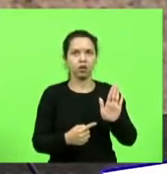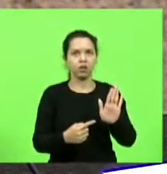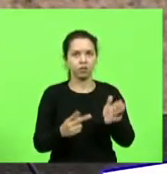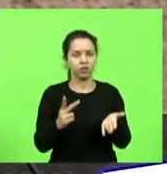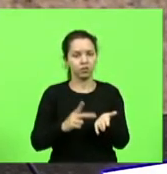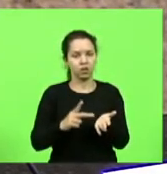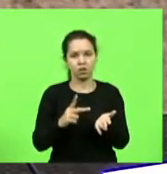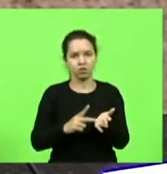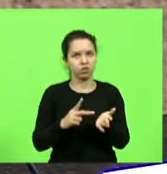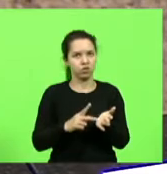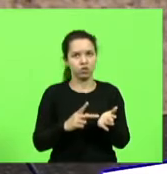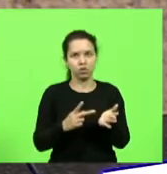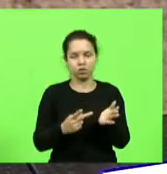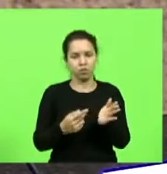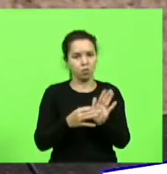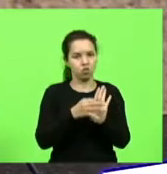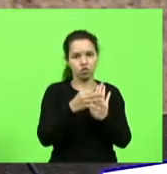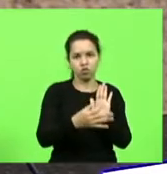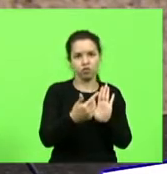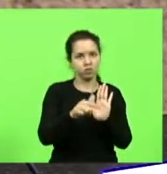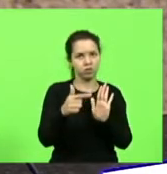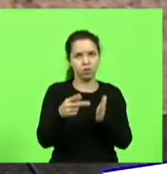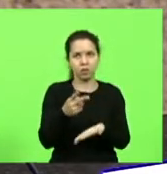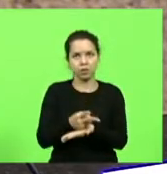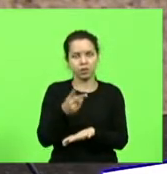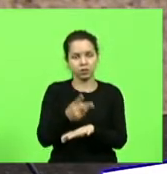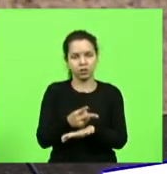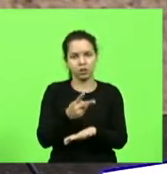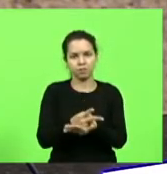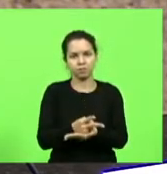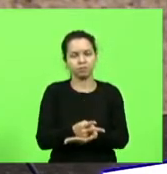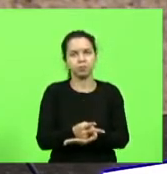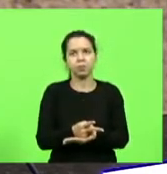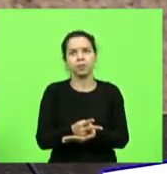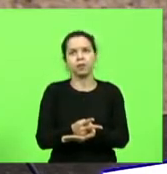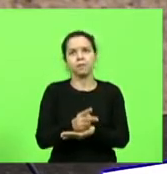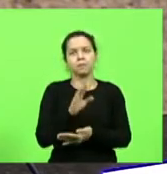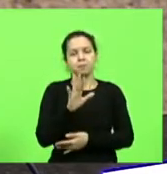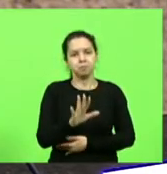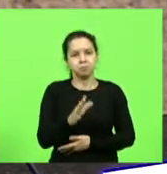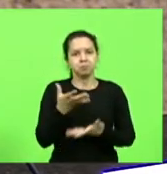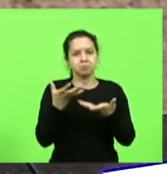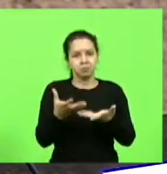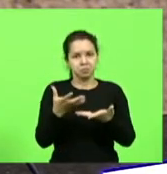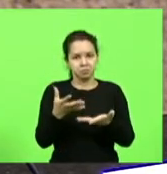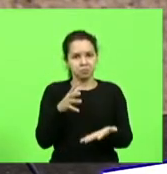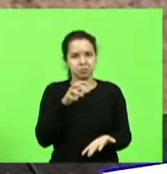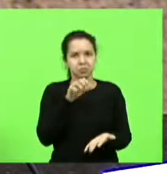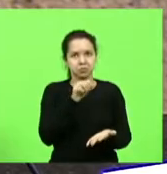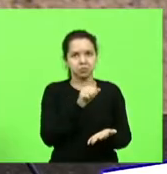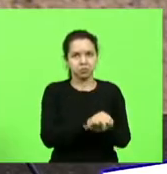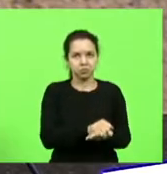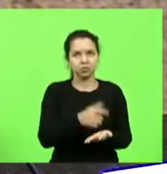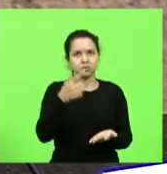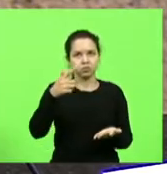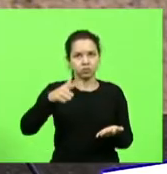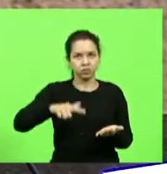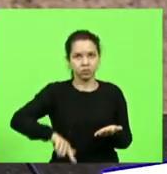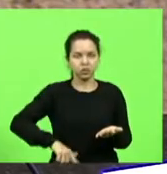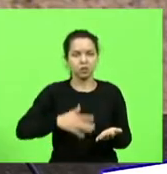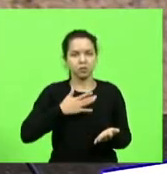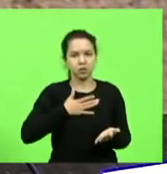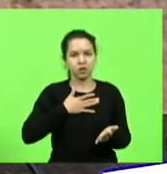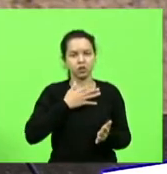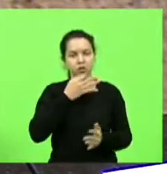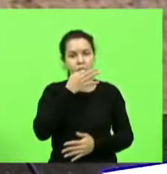não há motivo para manter esse veto. Entretanto, eu quero aqui deixar registrado novamente a minha opinião